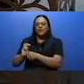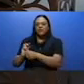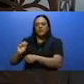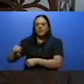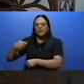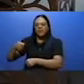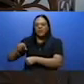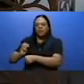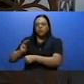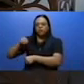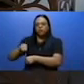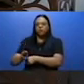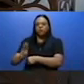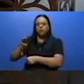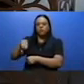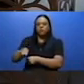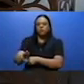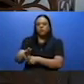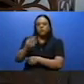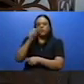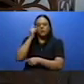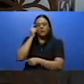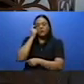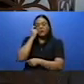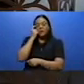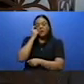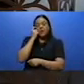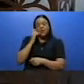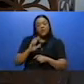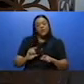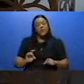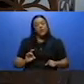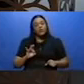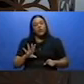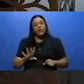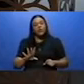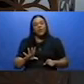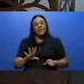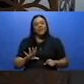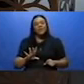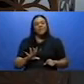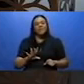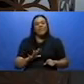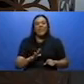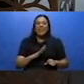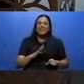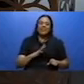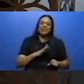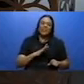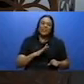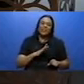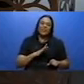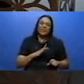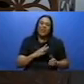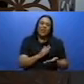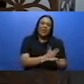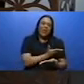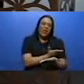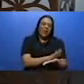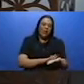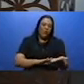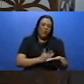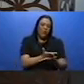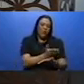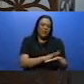saber, porém, que nem todas as cidades daquela época estavam organizadas exatamente da mesma forma. Apesar